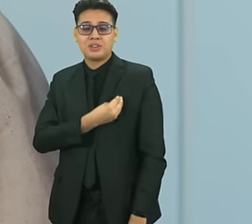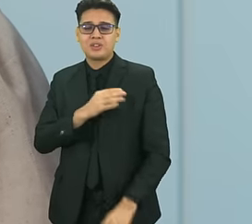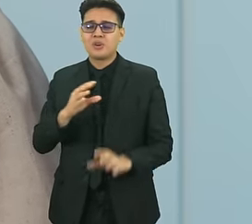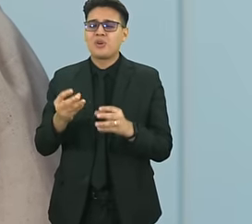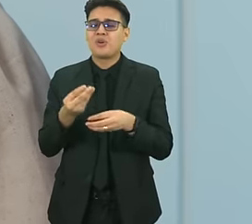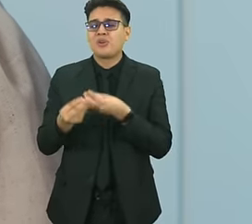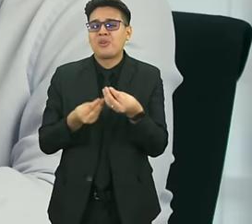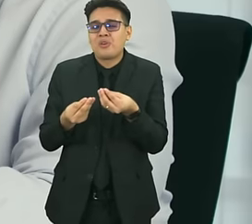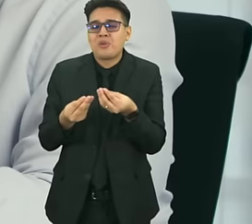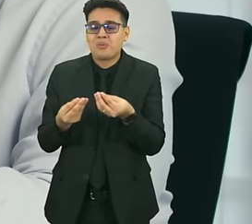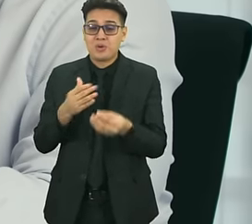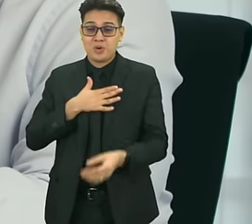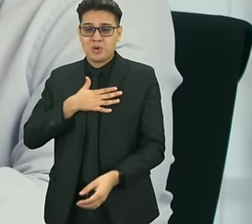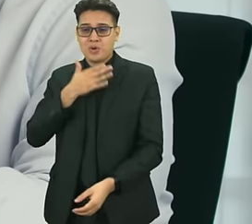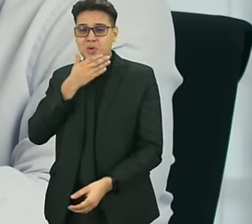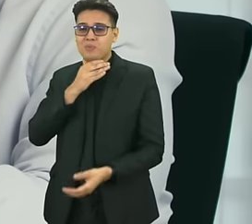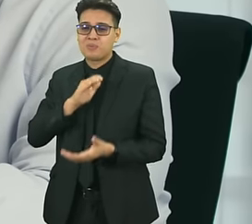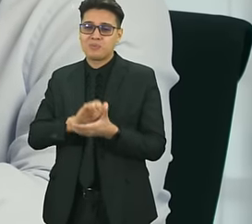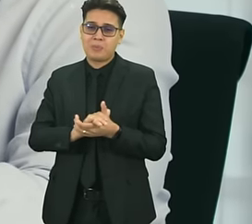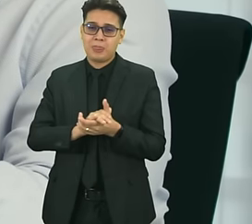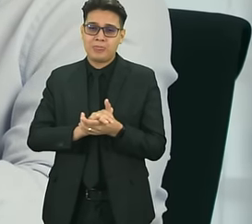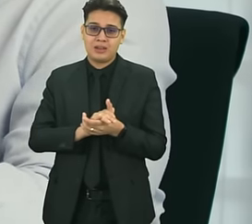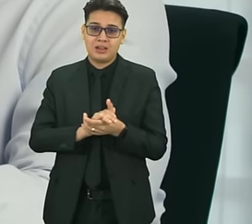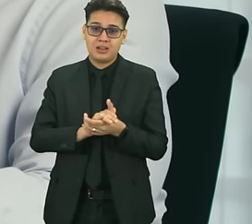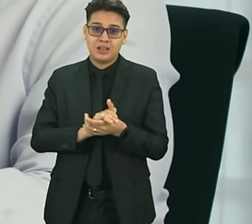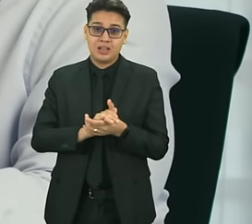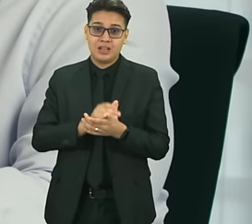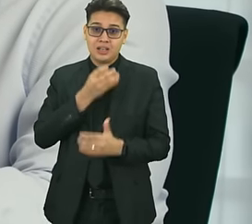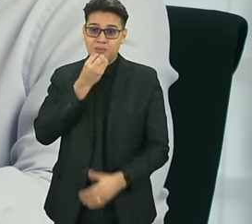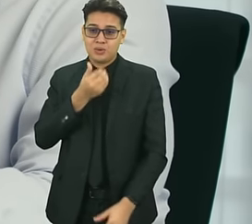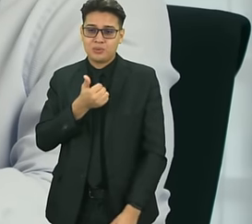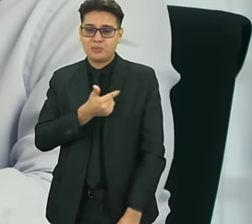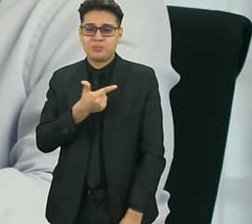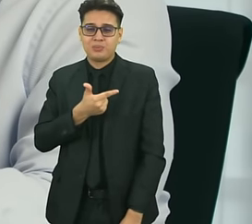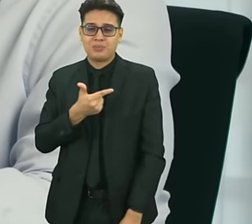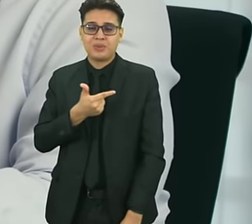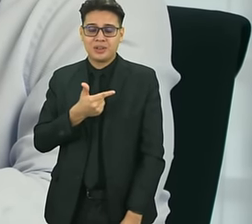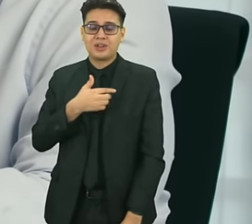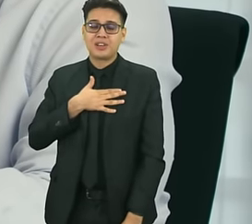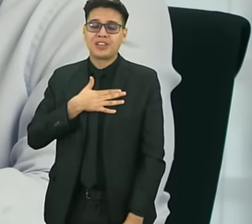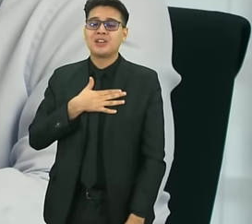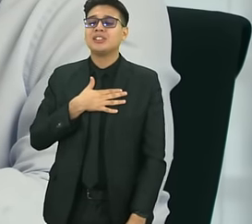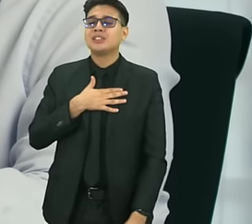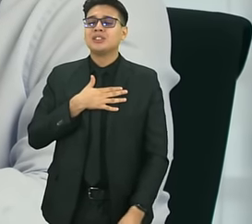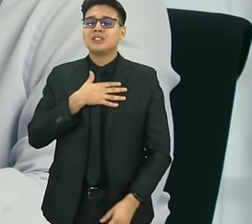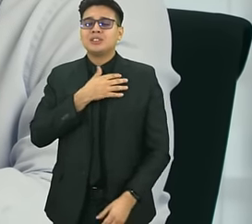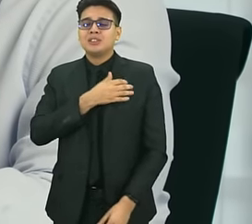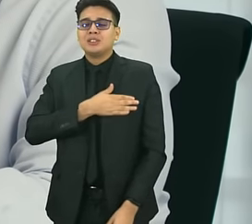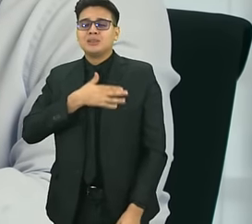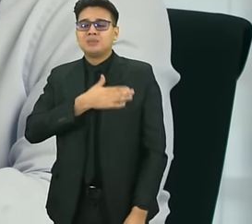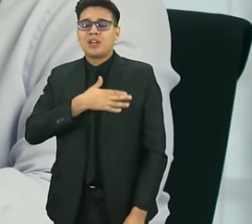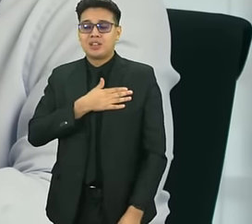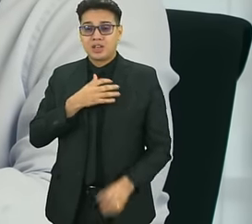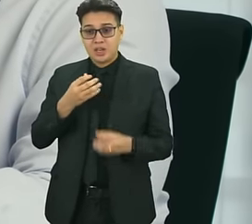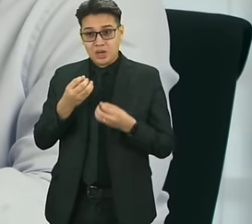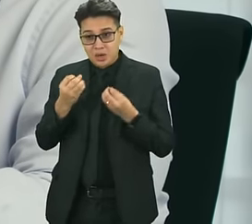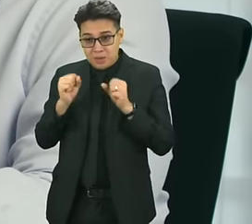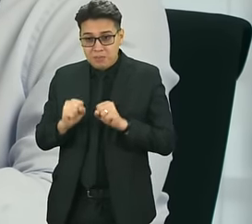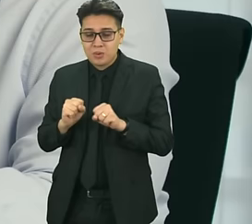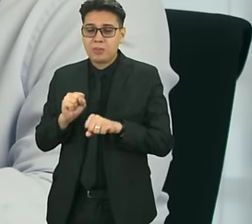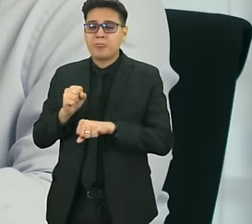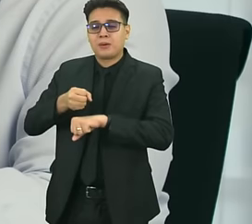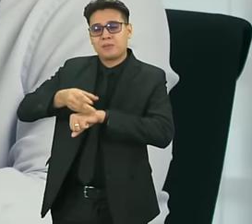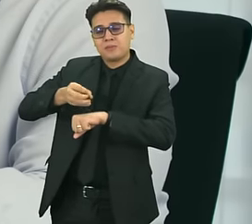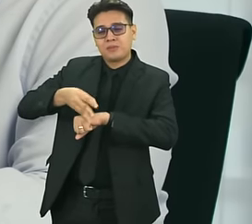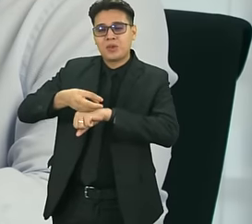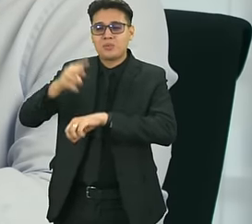Lorival. Bom, primeiro é um prazer estar aqui falando com vocês e podendo compartilhar essa história, que realmente é uma